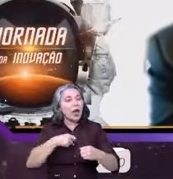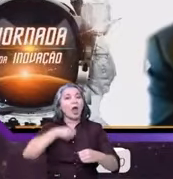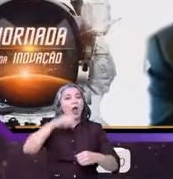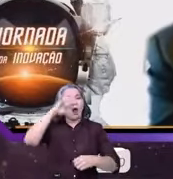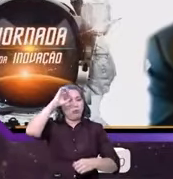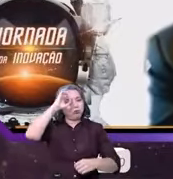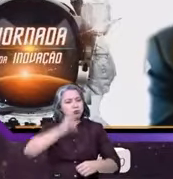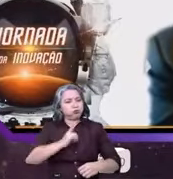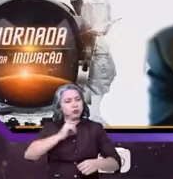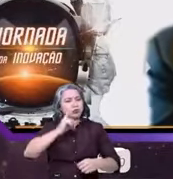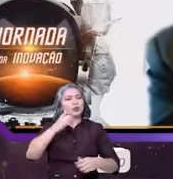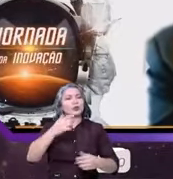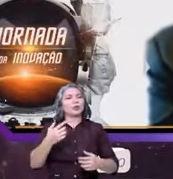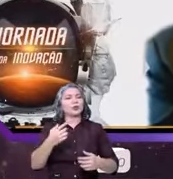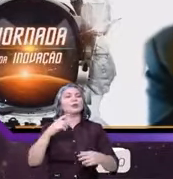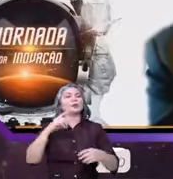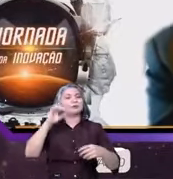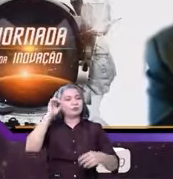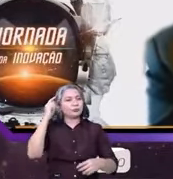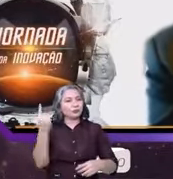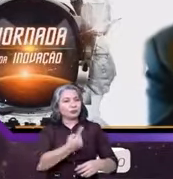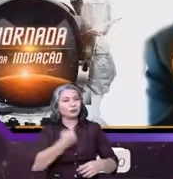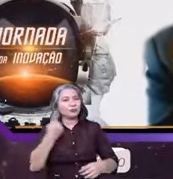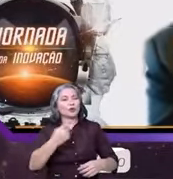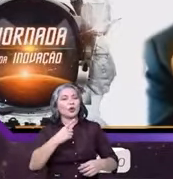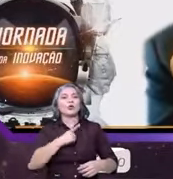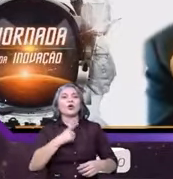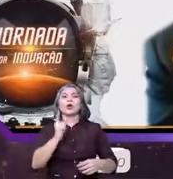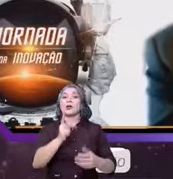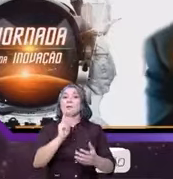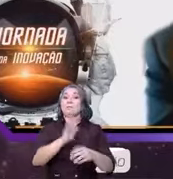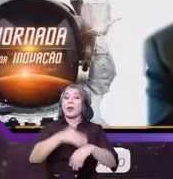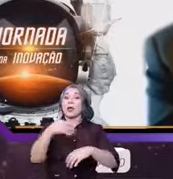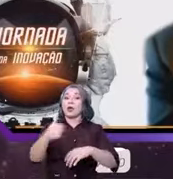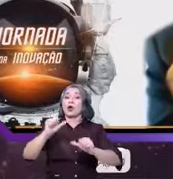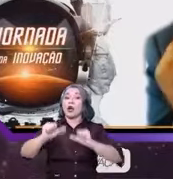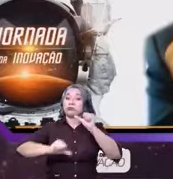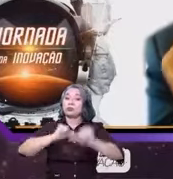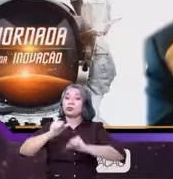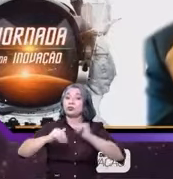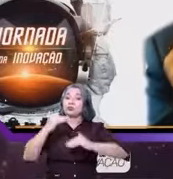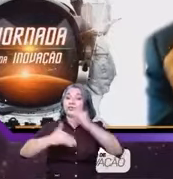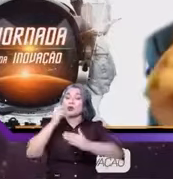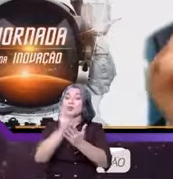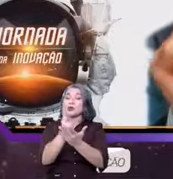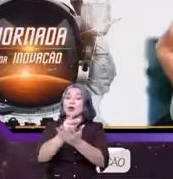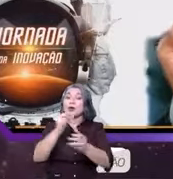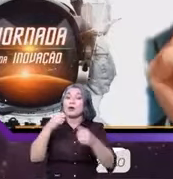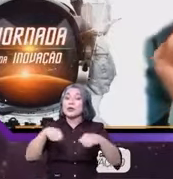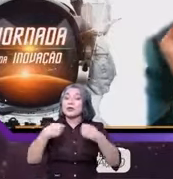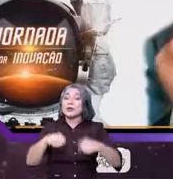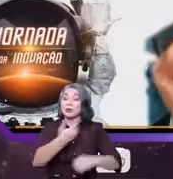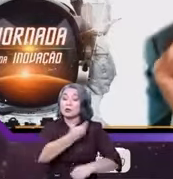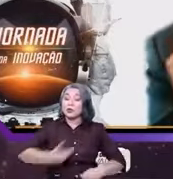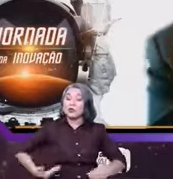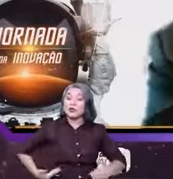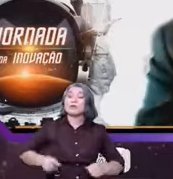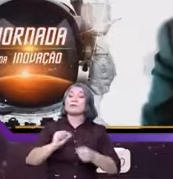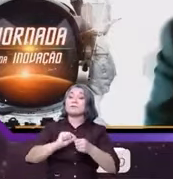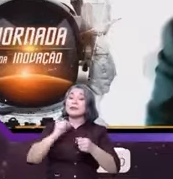fazer inovação. Nós que somos comprometidos com a melhoria contínua do serviço público, temos que fazer inovação, mas temos que fazê-la com